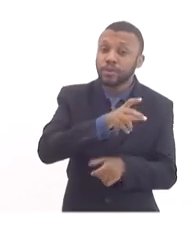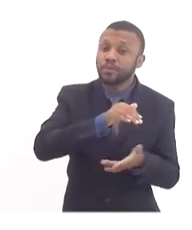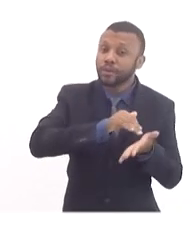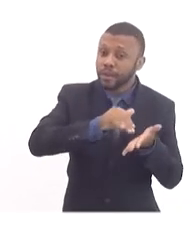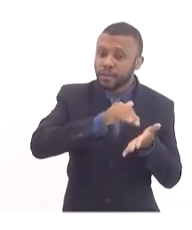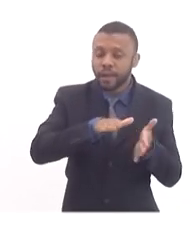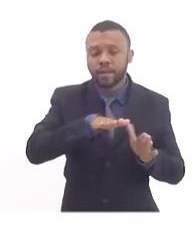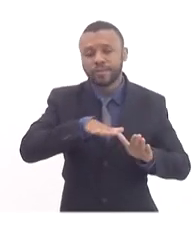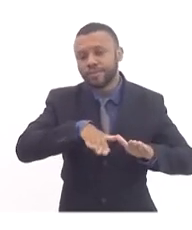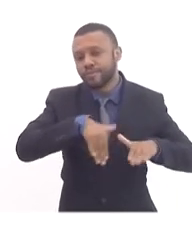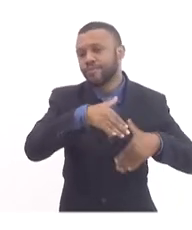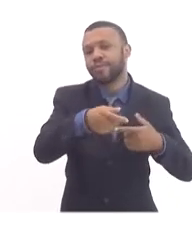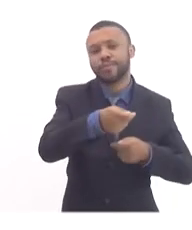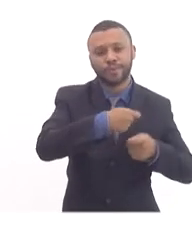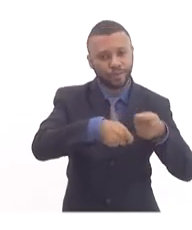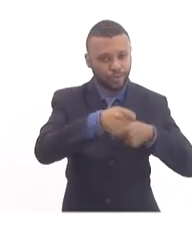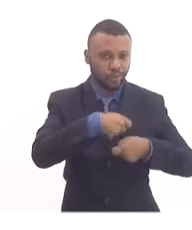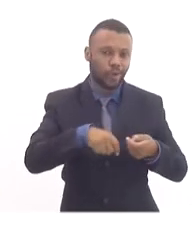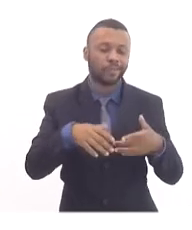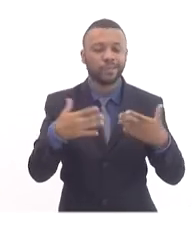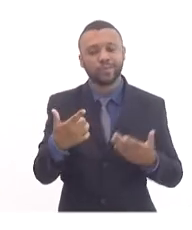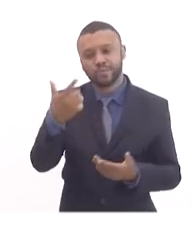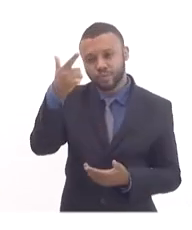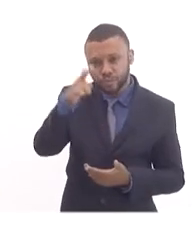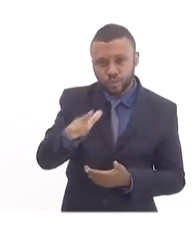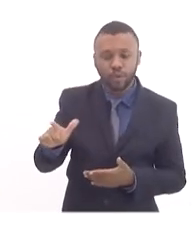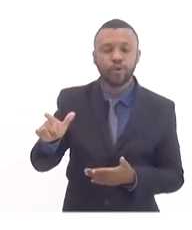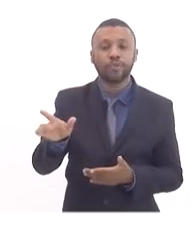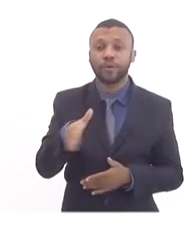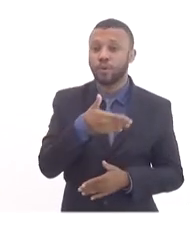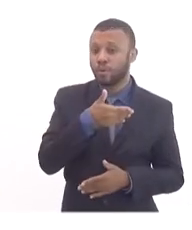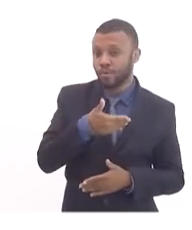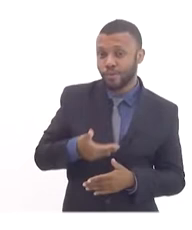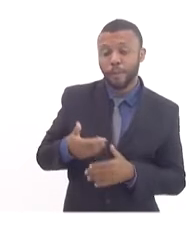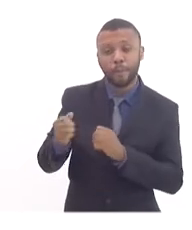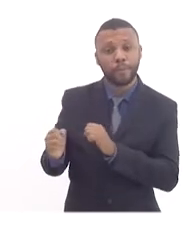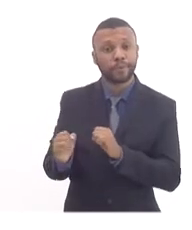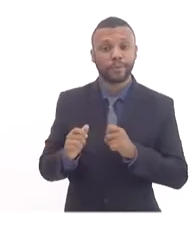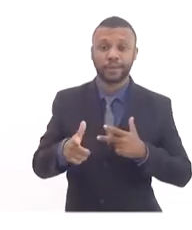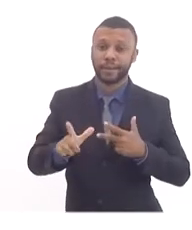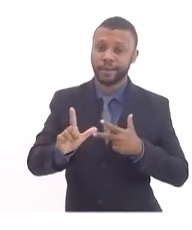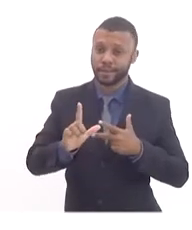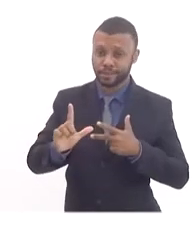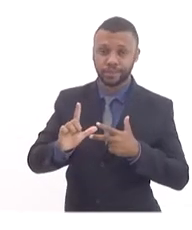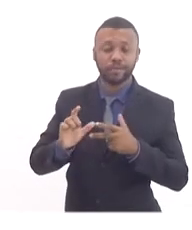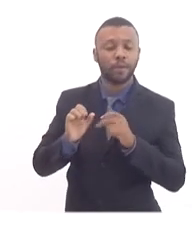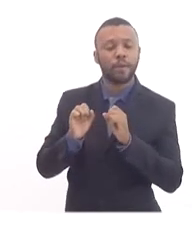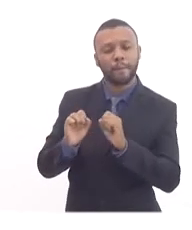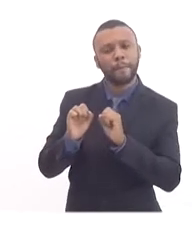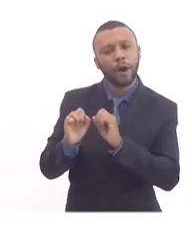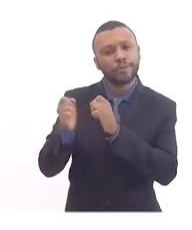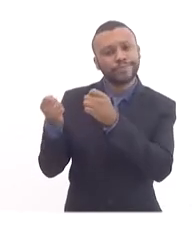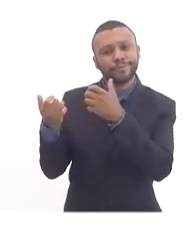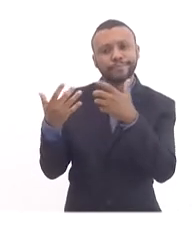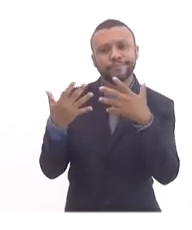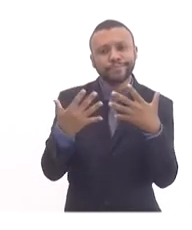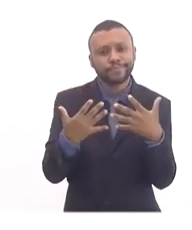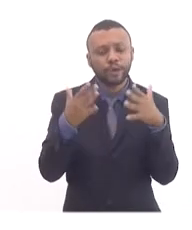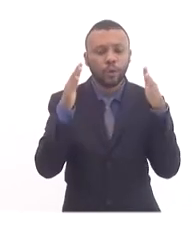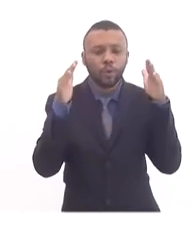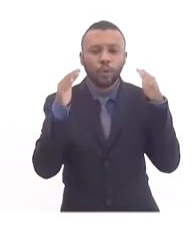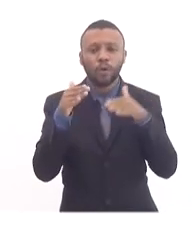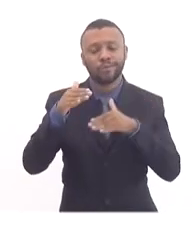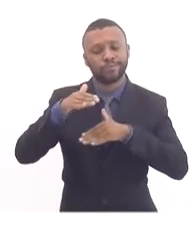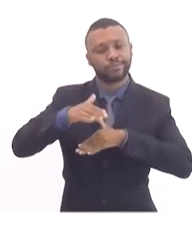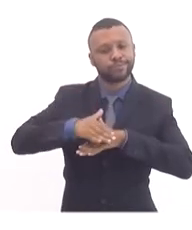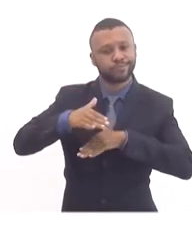econômico então mais uma vez o legislativo e pode fazer e efeitos em embuído